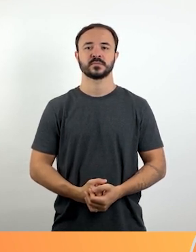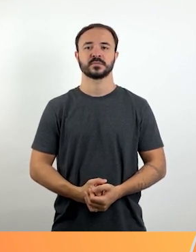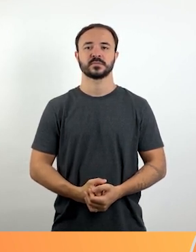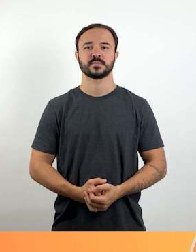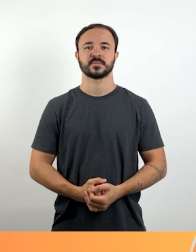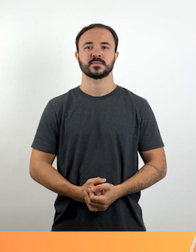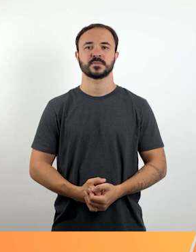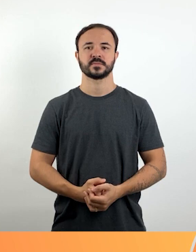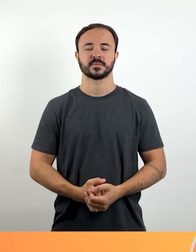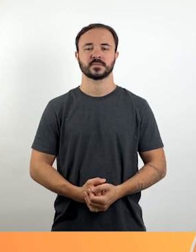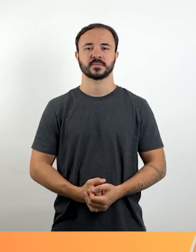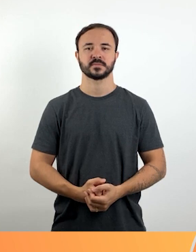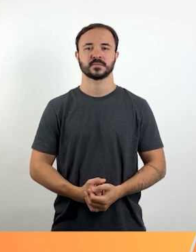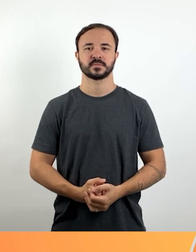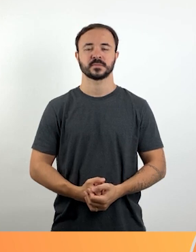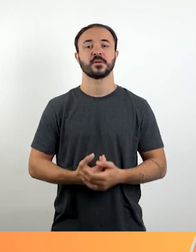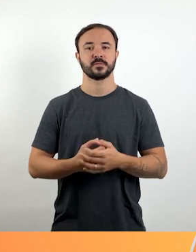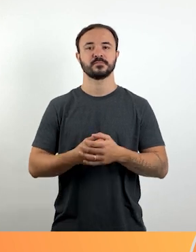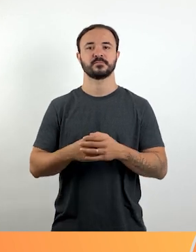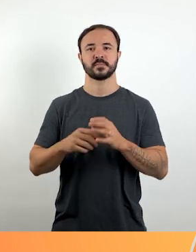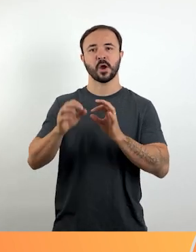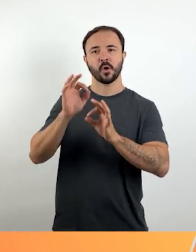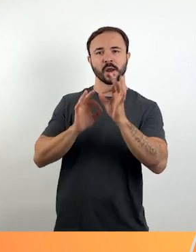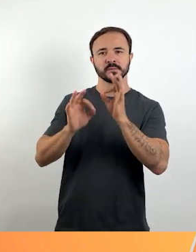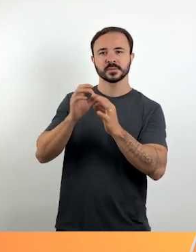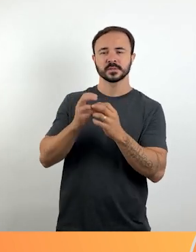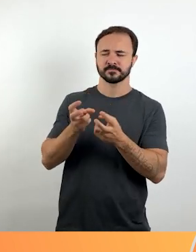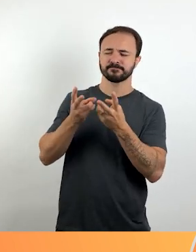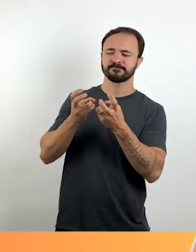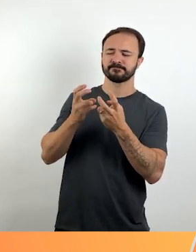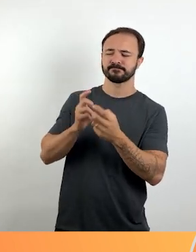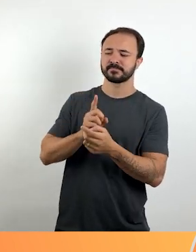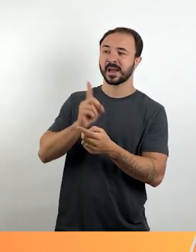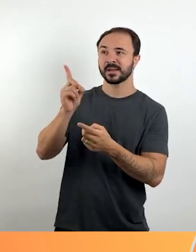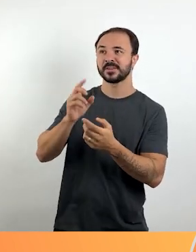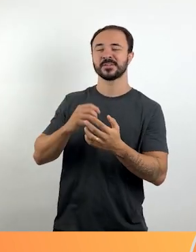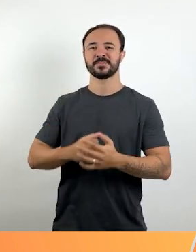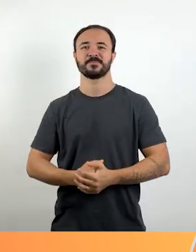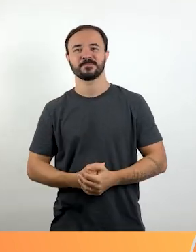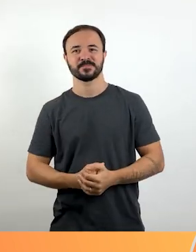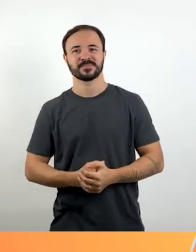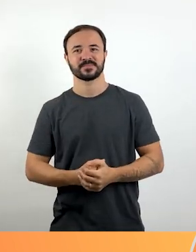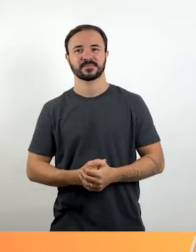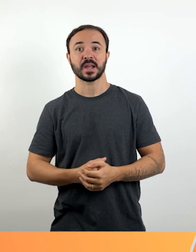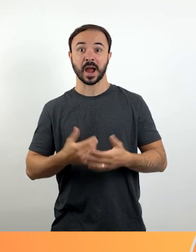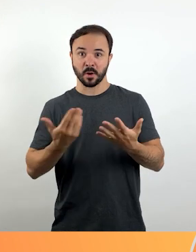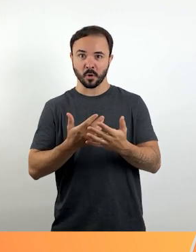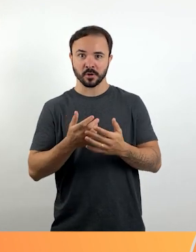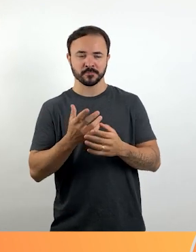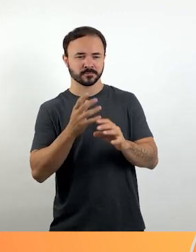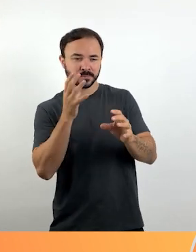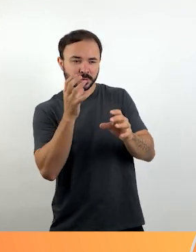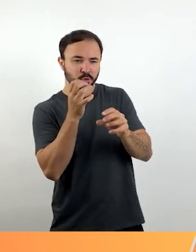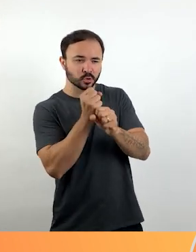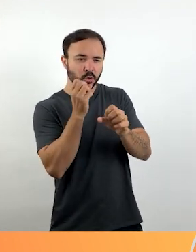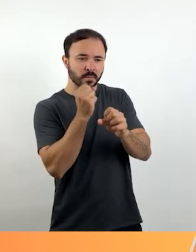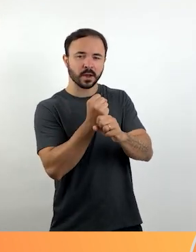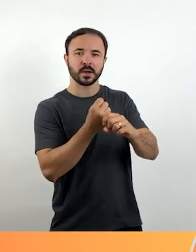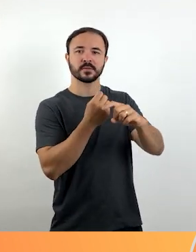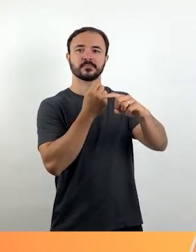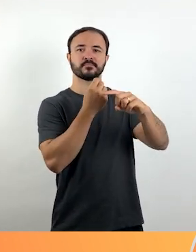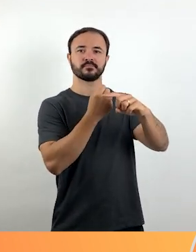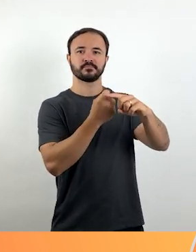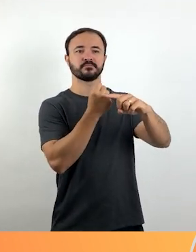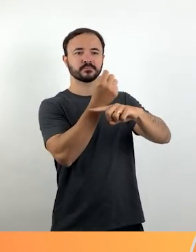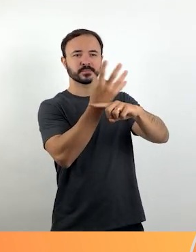mais 1 sobre C ao quadrado. Beleza. Se eu fosse somar essas frações, eu teria